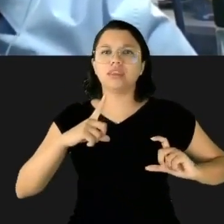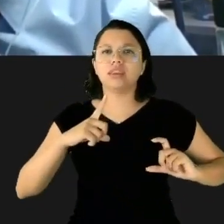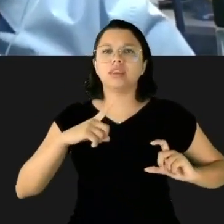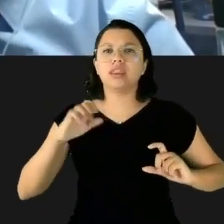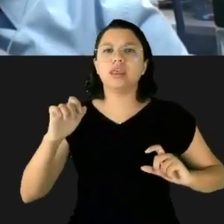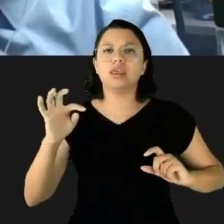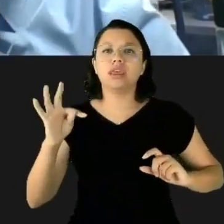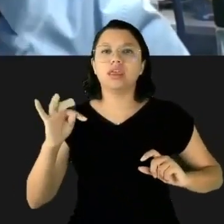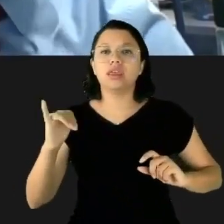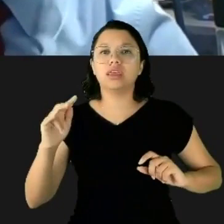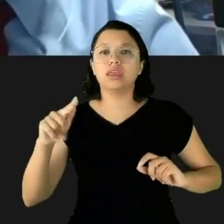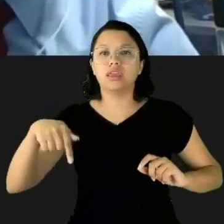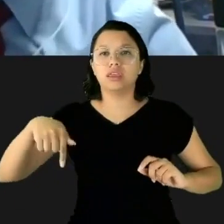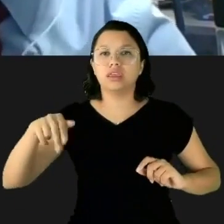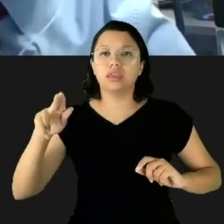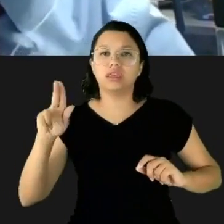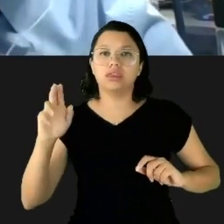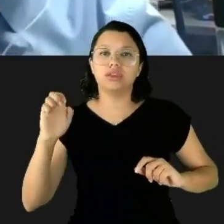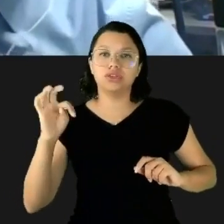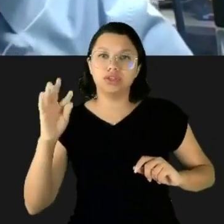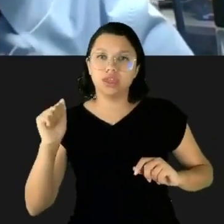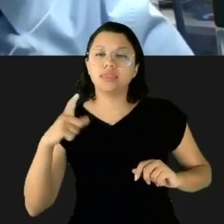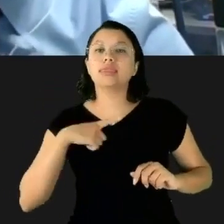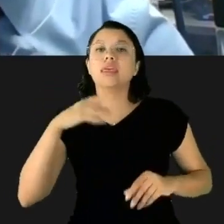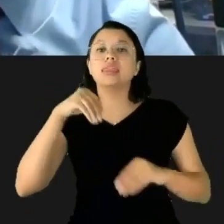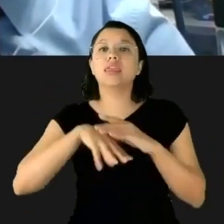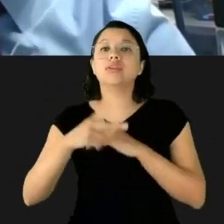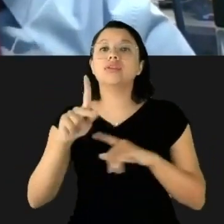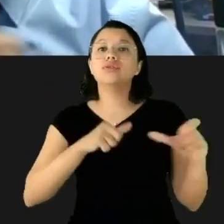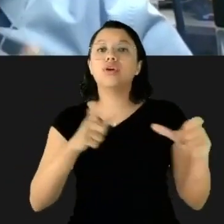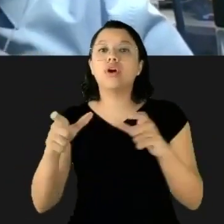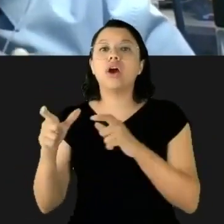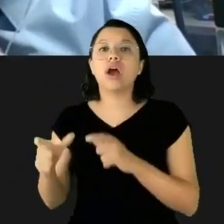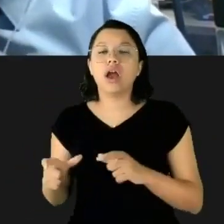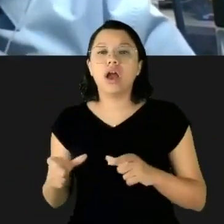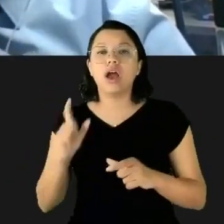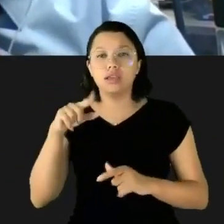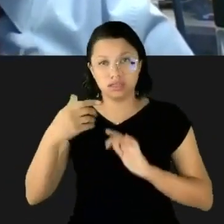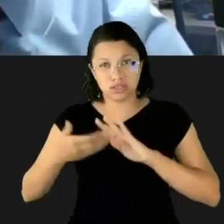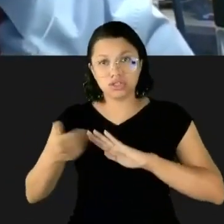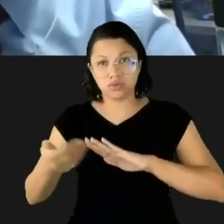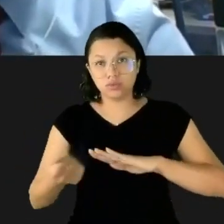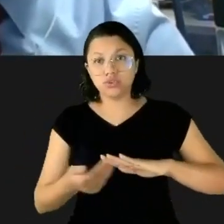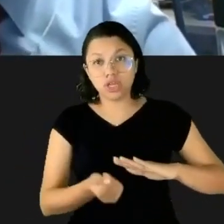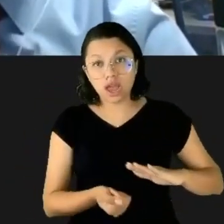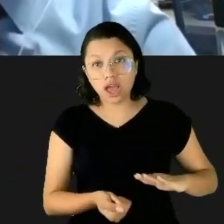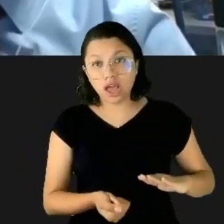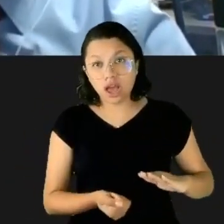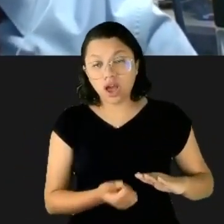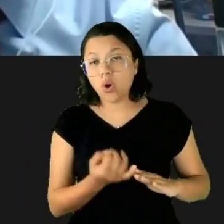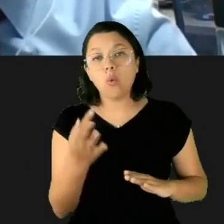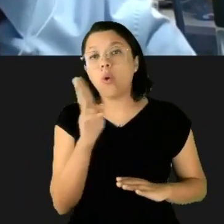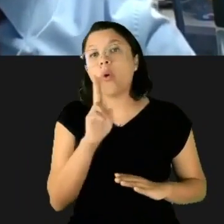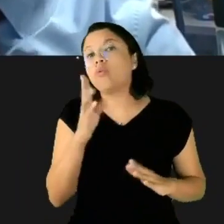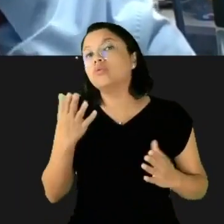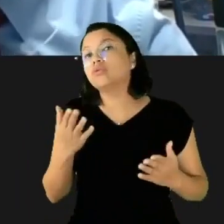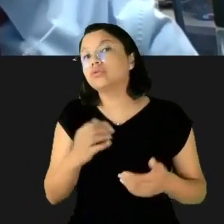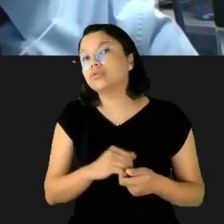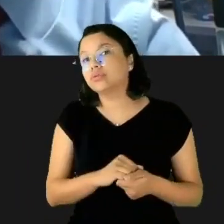e se elas estão sendo retiradas quando elas não estão mais em uso.